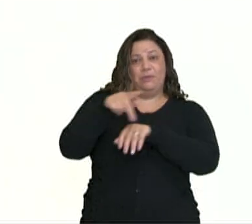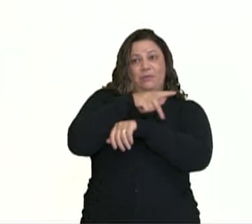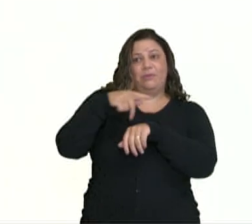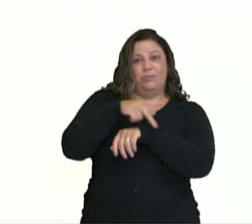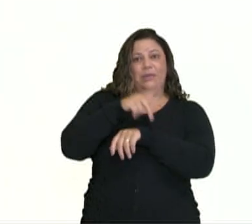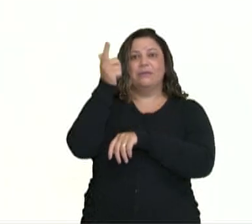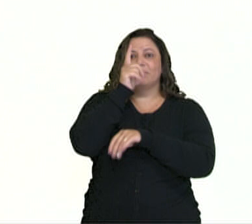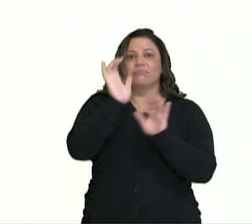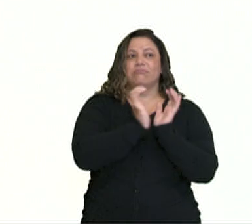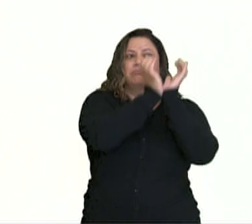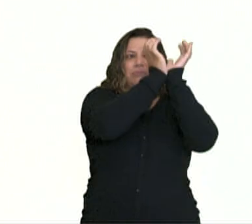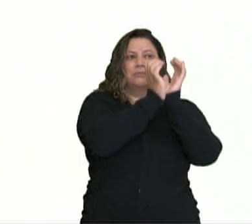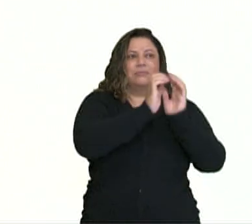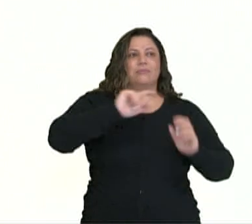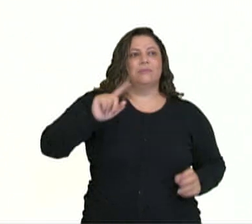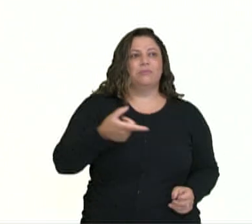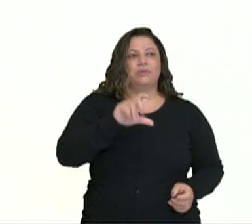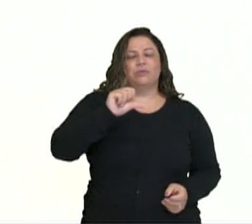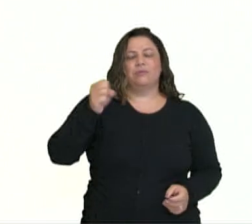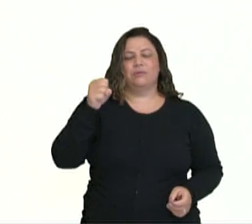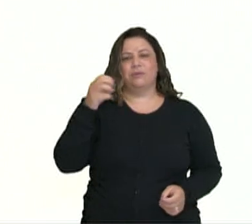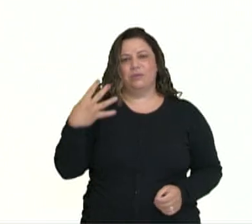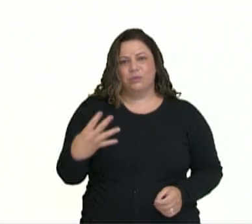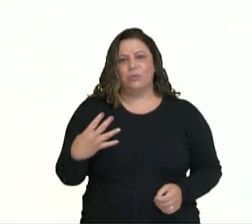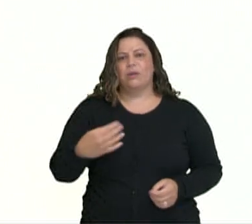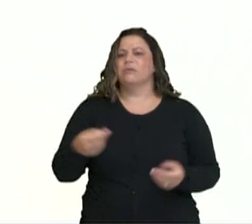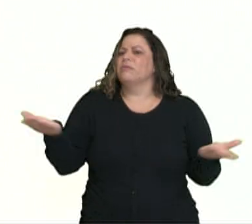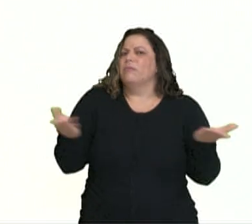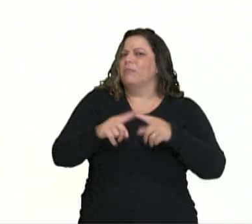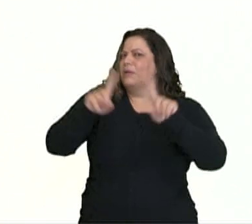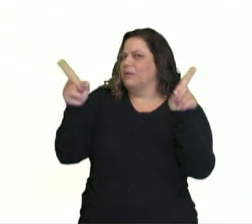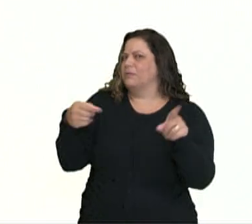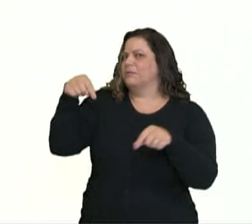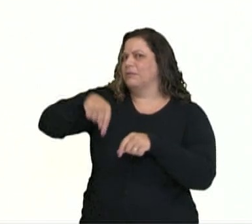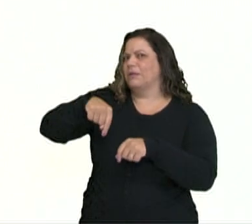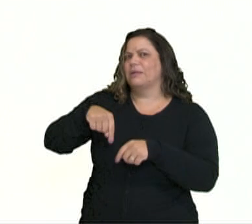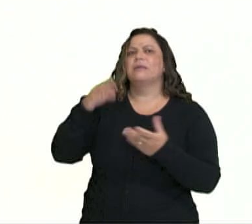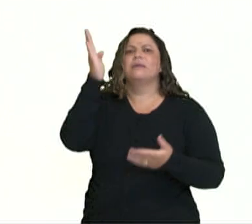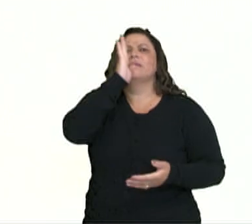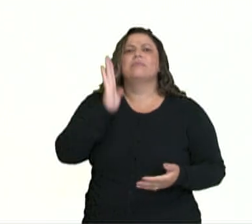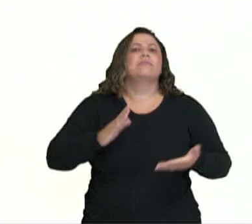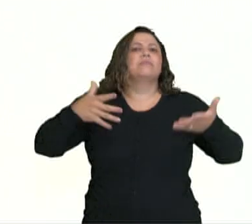1984. E o nosso Brasil? Será que está nessa também?